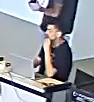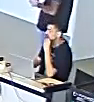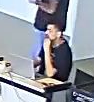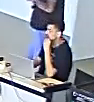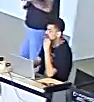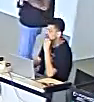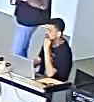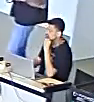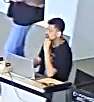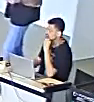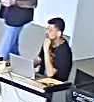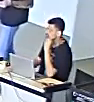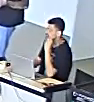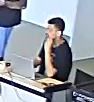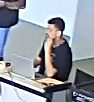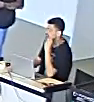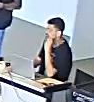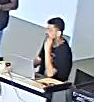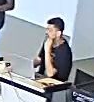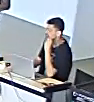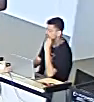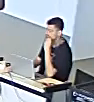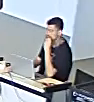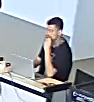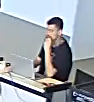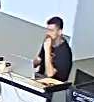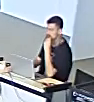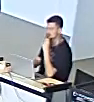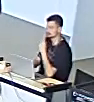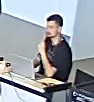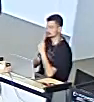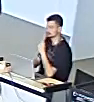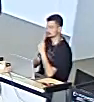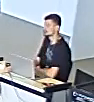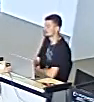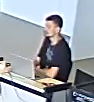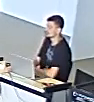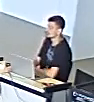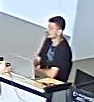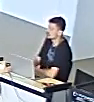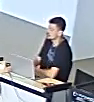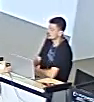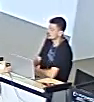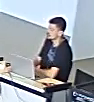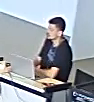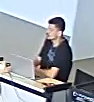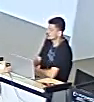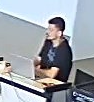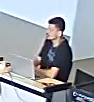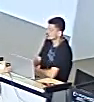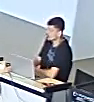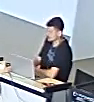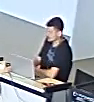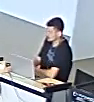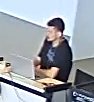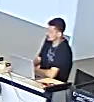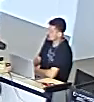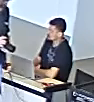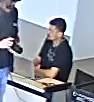E a carteira Sindipaz é apenas a ponta do iceberg. Ou seja, o retorno da emissão da carteira não